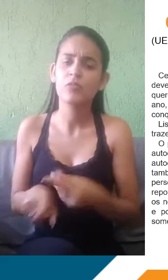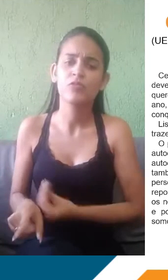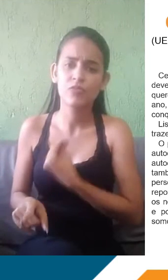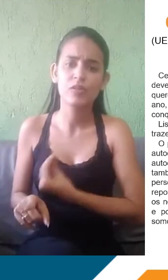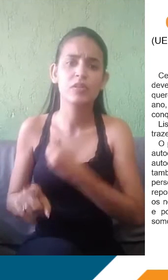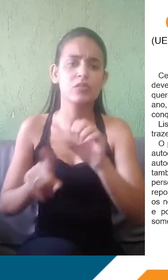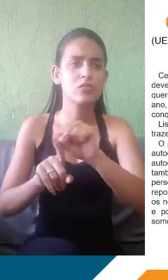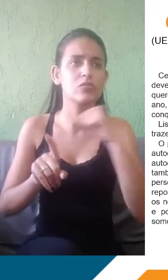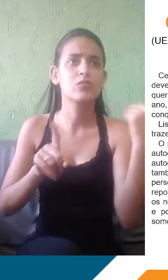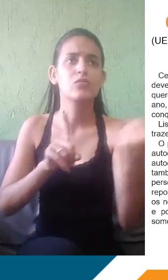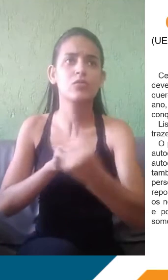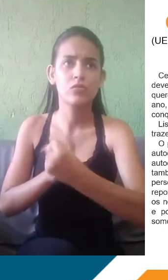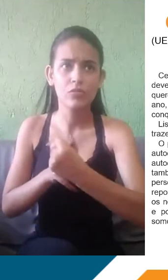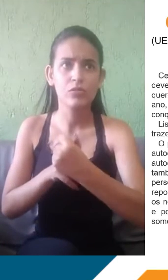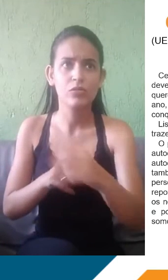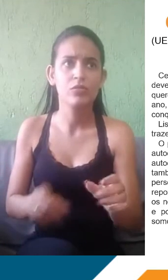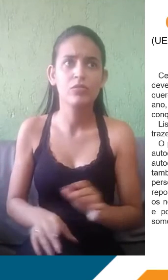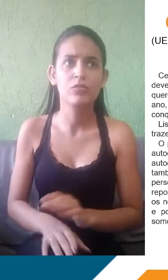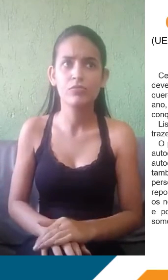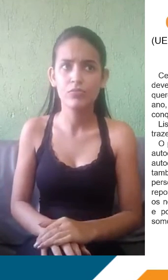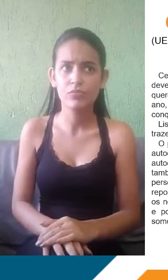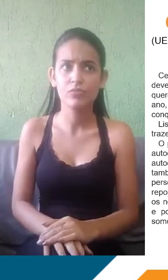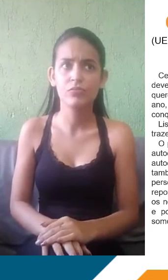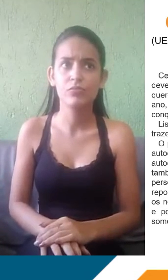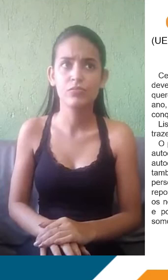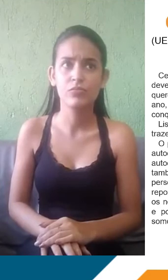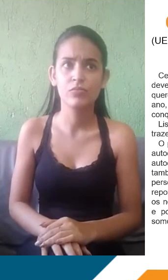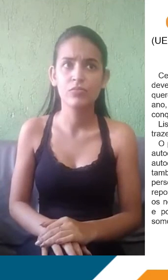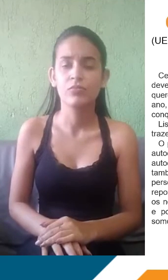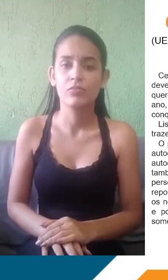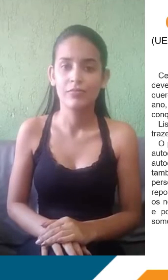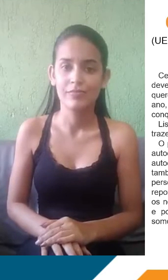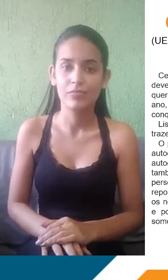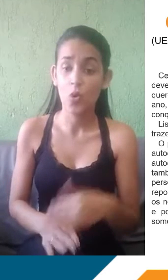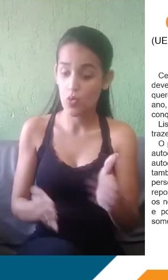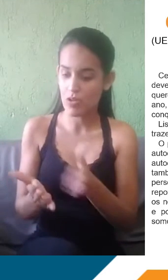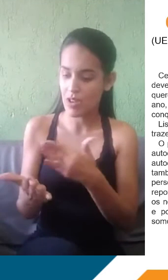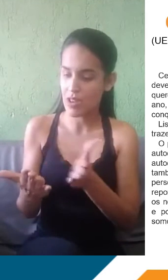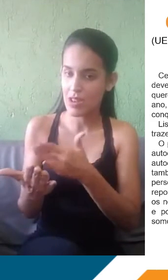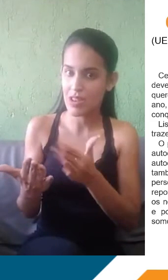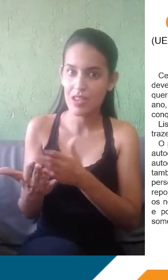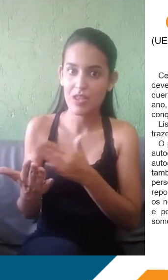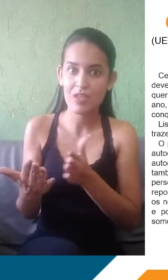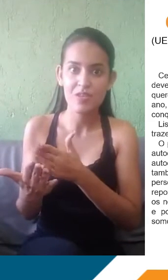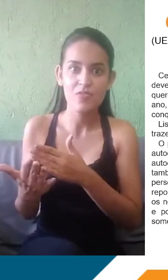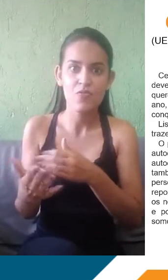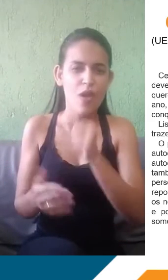vida também no plano individual é mais intensa na busca. Os personagens de um livro de ficção, os fatos